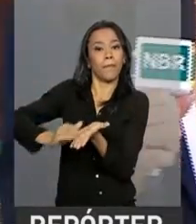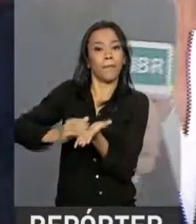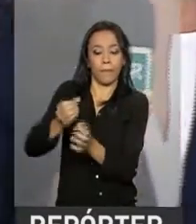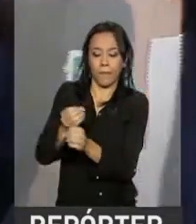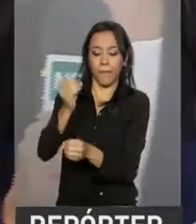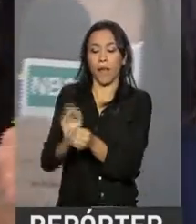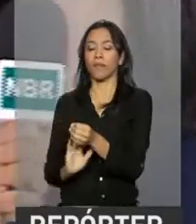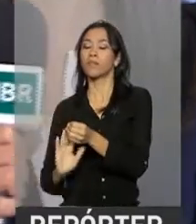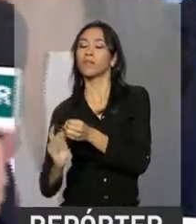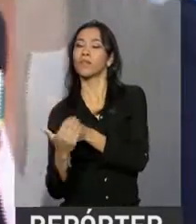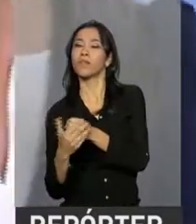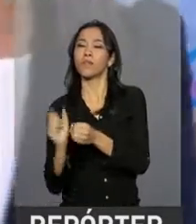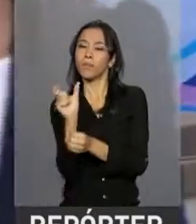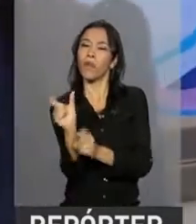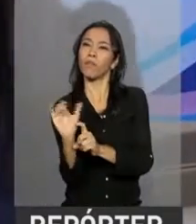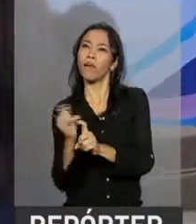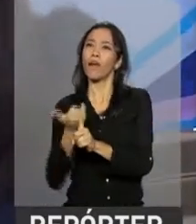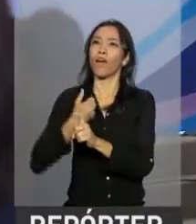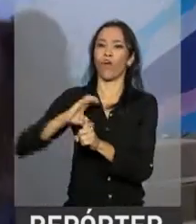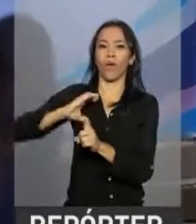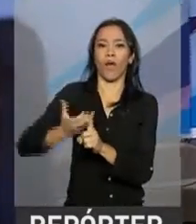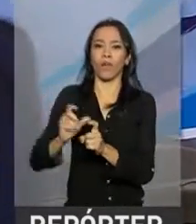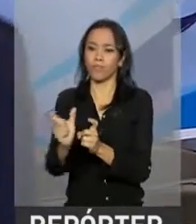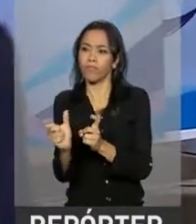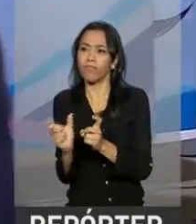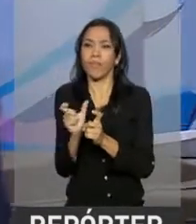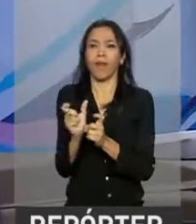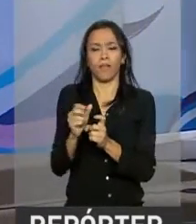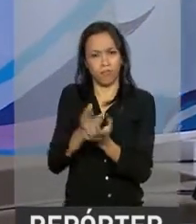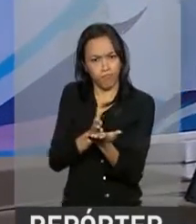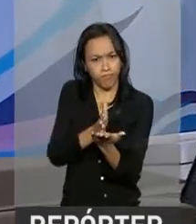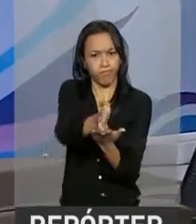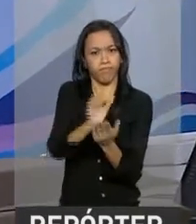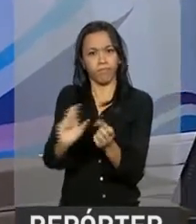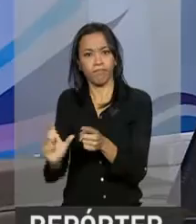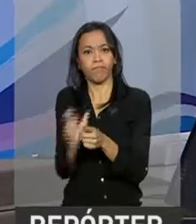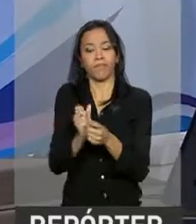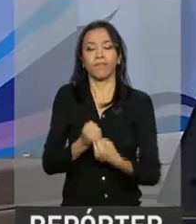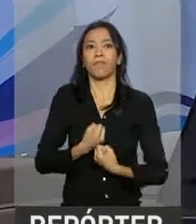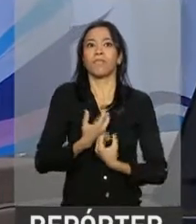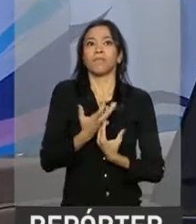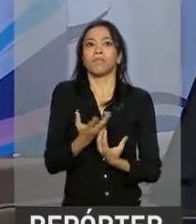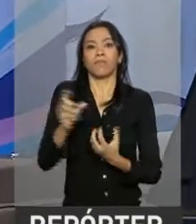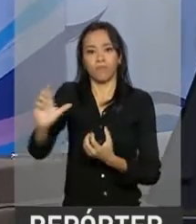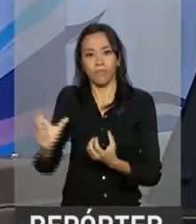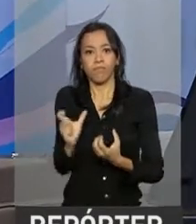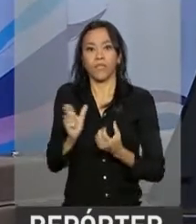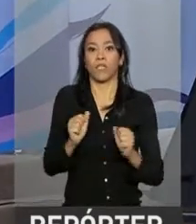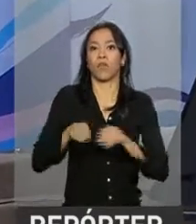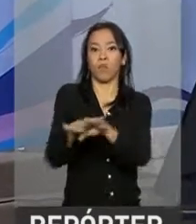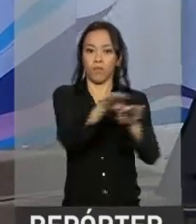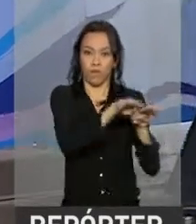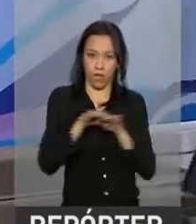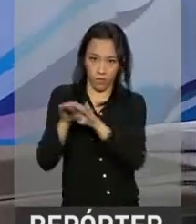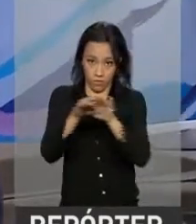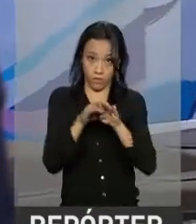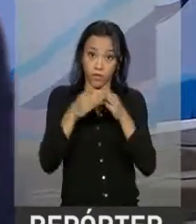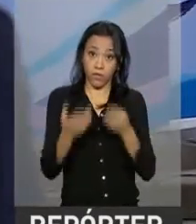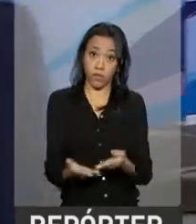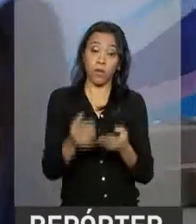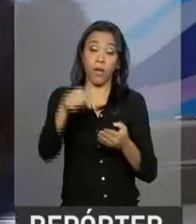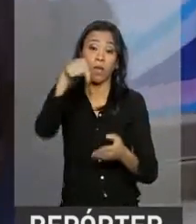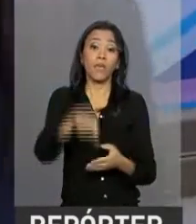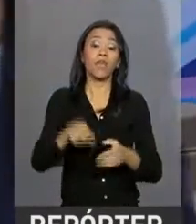atletas paralímpicos como coragem determinação inspiração e igualdade lembrando que a tv nbr ela